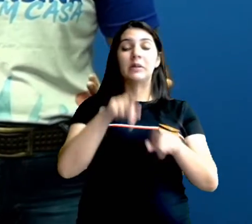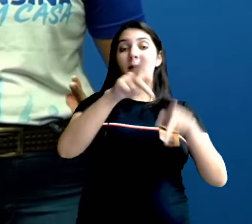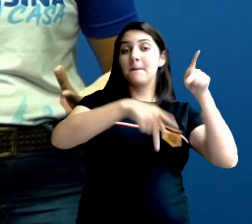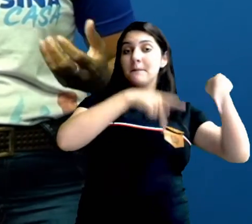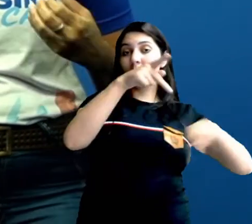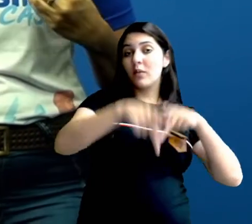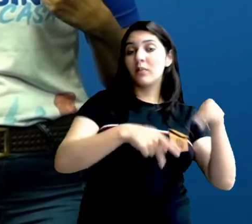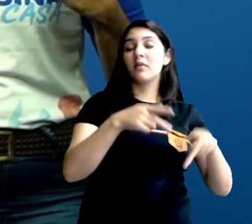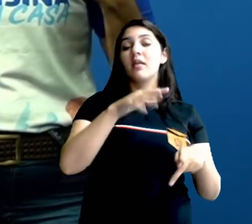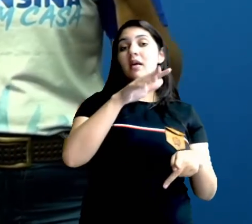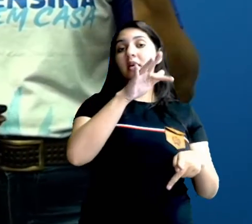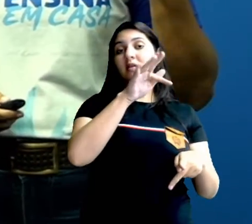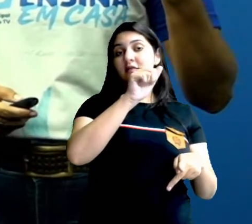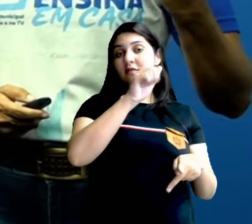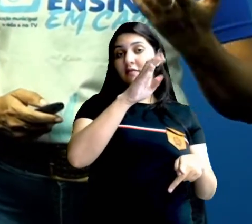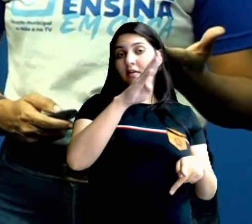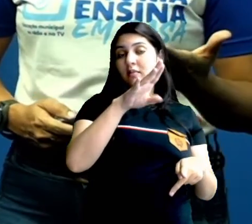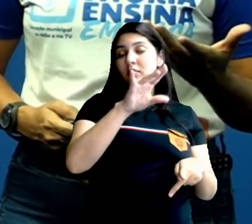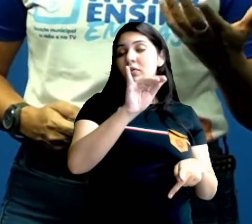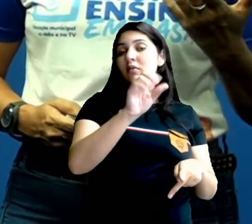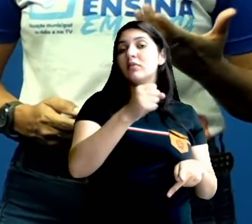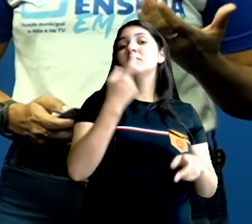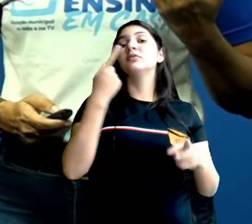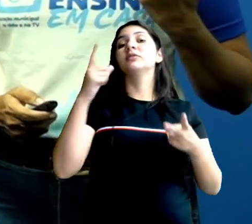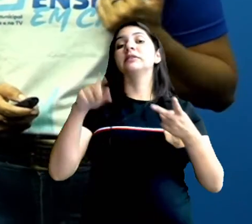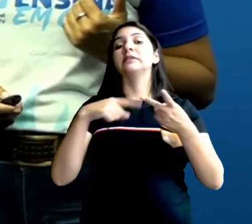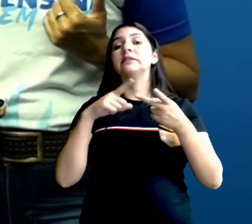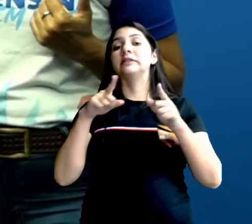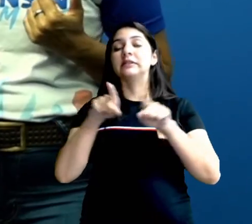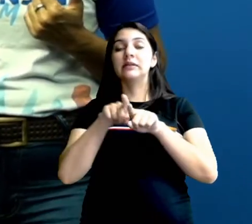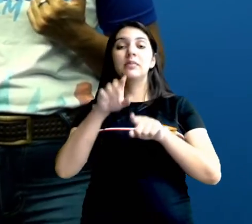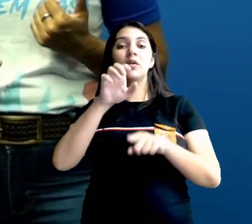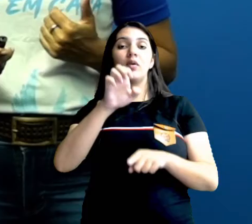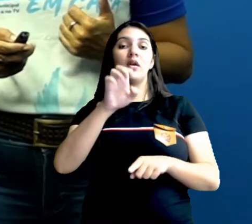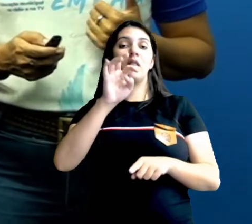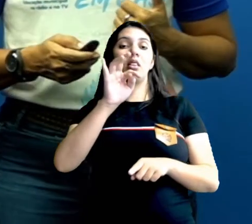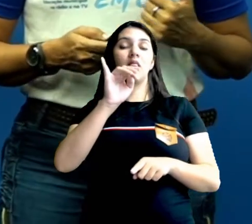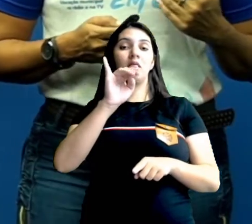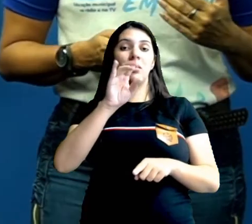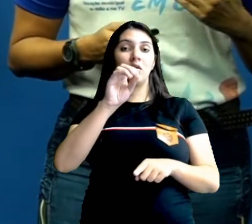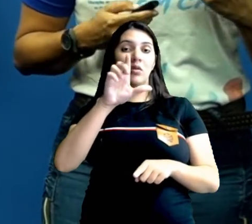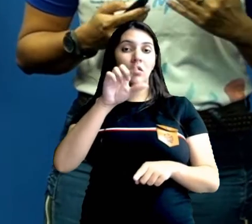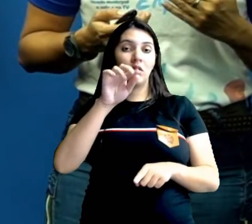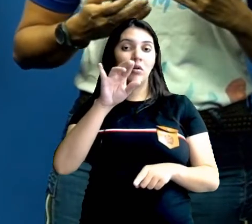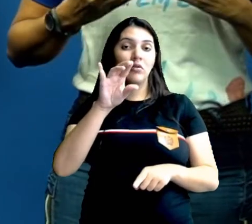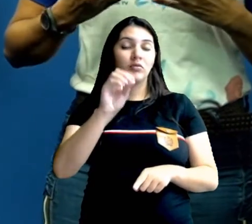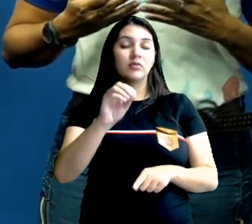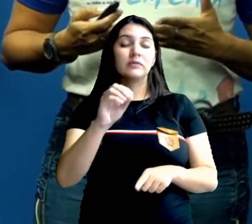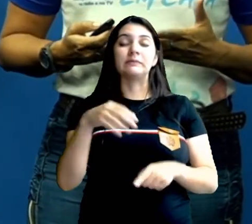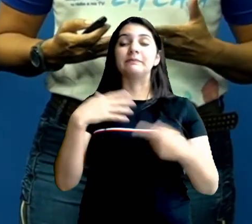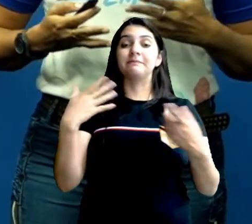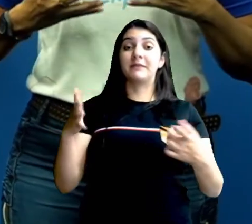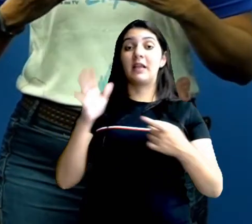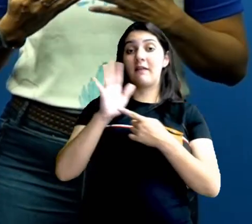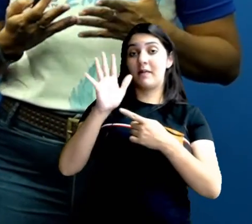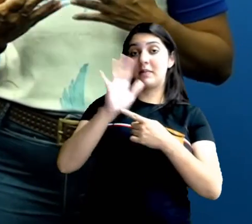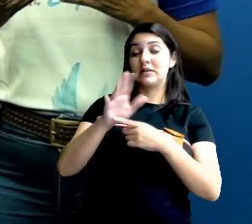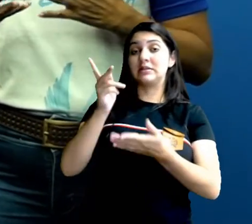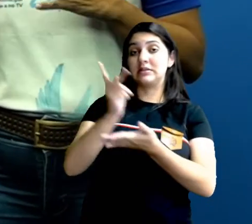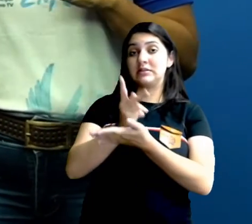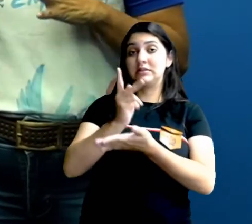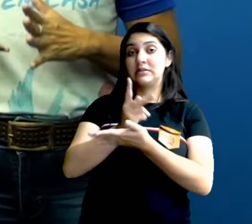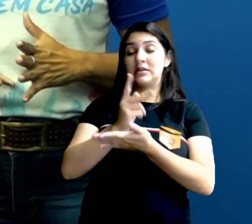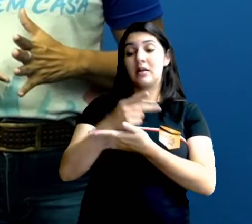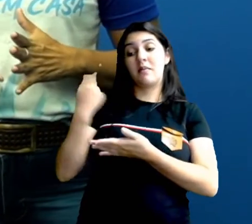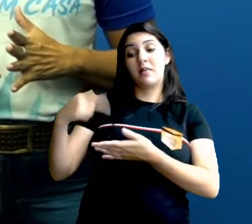as fábulas, um conto etiológico como este que a gente acabou de ler, eles vão apresentar